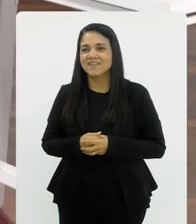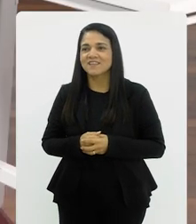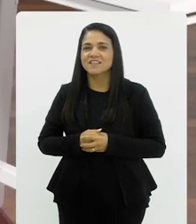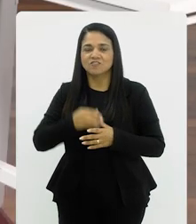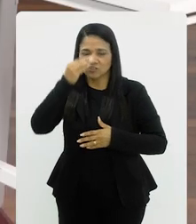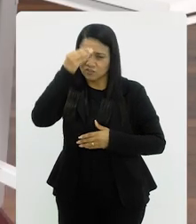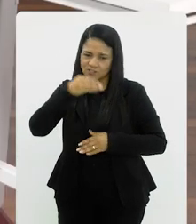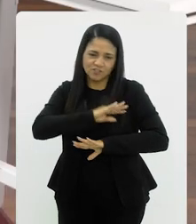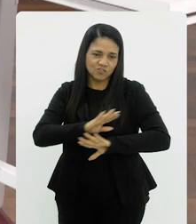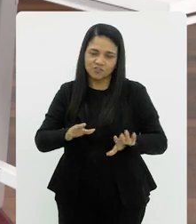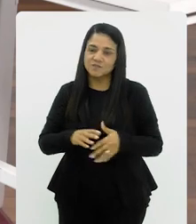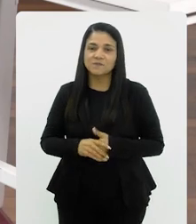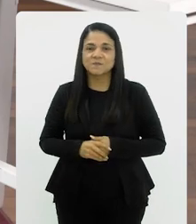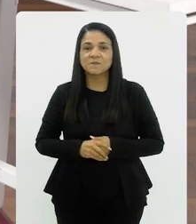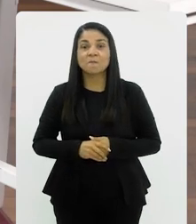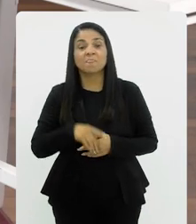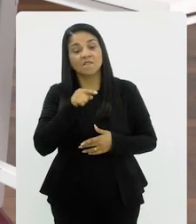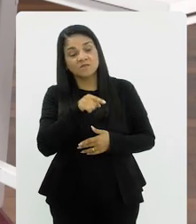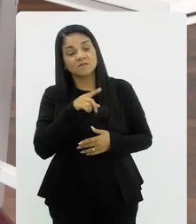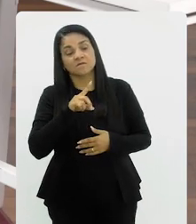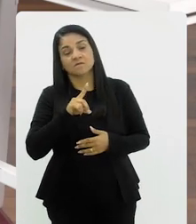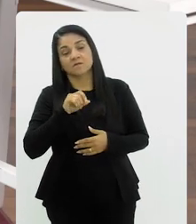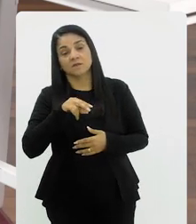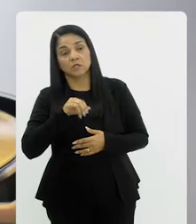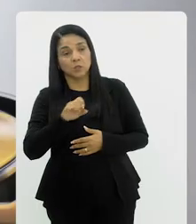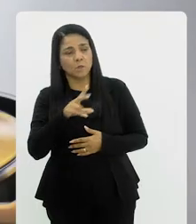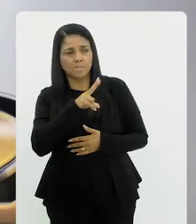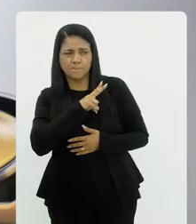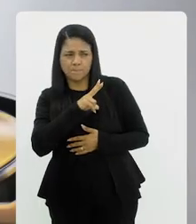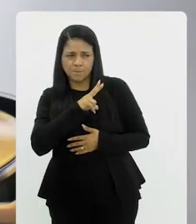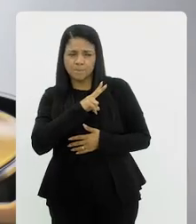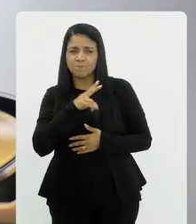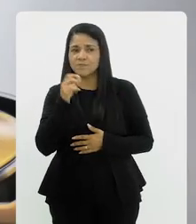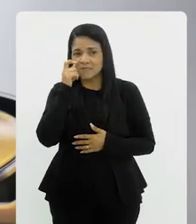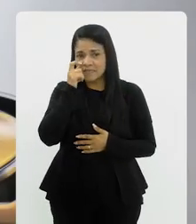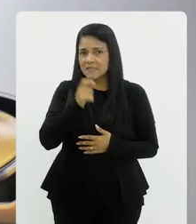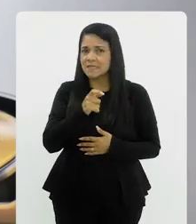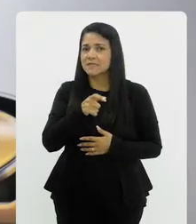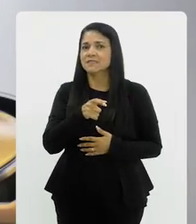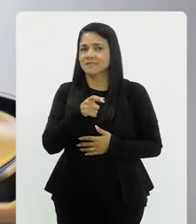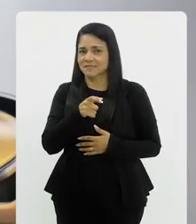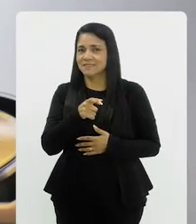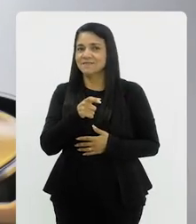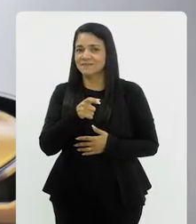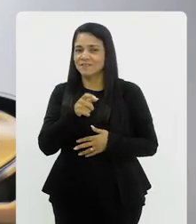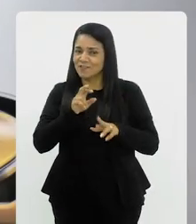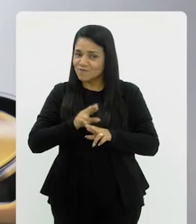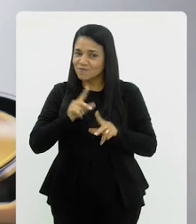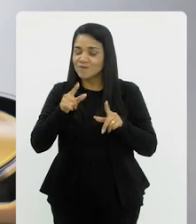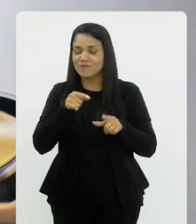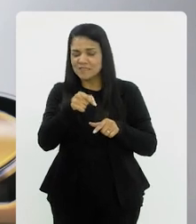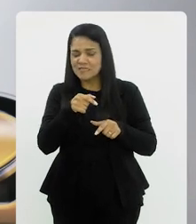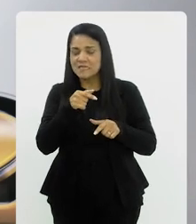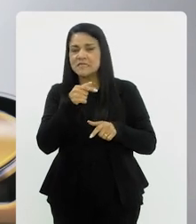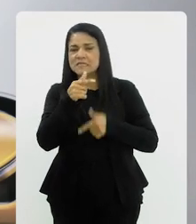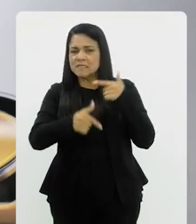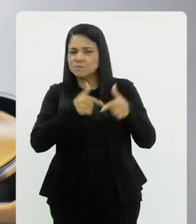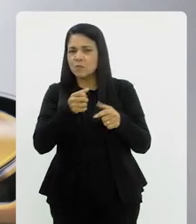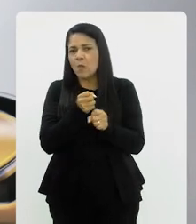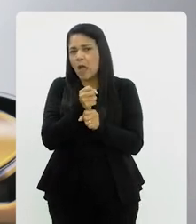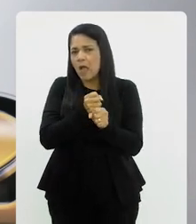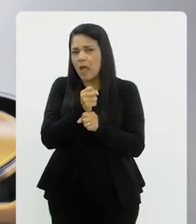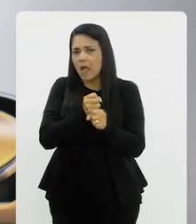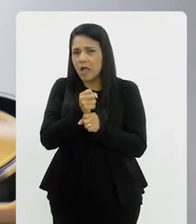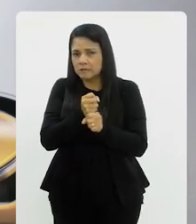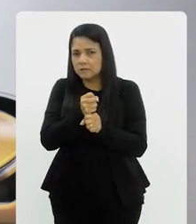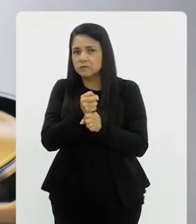de cara eu já desisti. Ô Danilo, você tem uma particularidade interessante, é uma coisa bem pitoresca. Você trabalhou por muitos